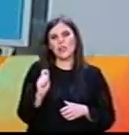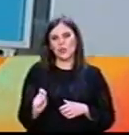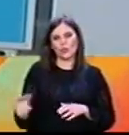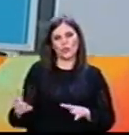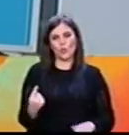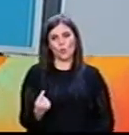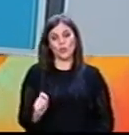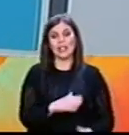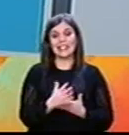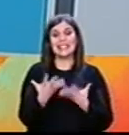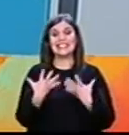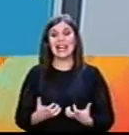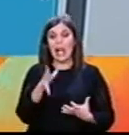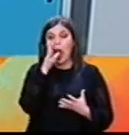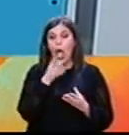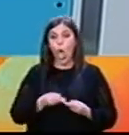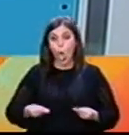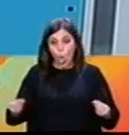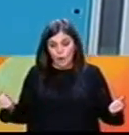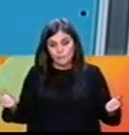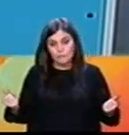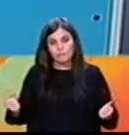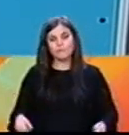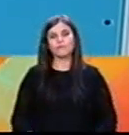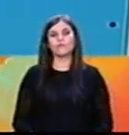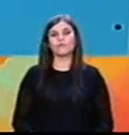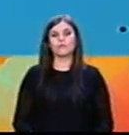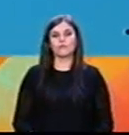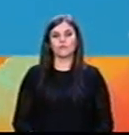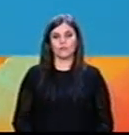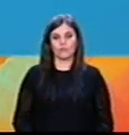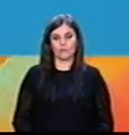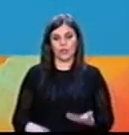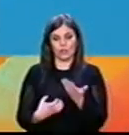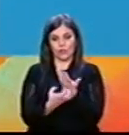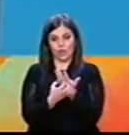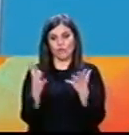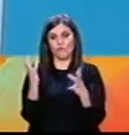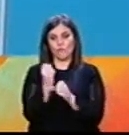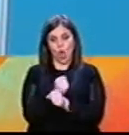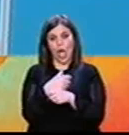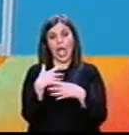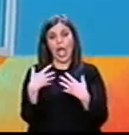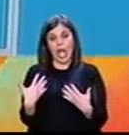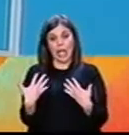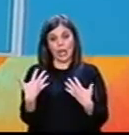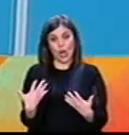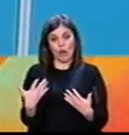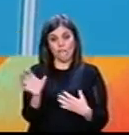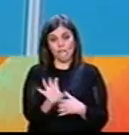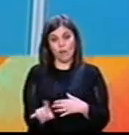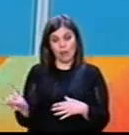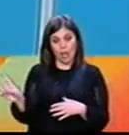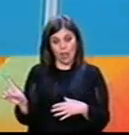E voltamos a retirá-la. Lume, desligamos o fogão, desligas-me o fogão, por favor, e vamos colocar esta massa na